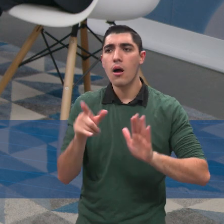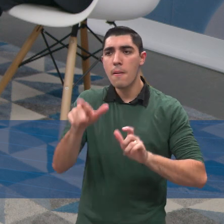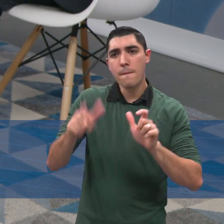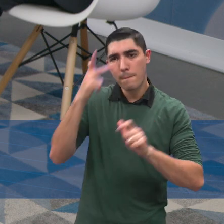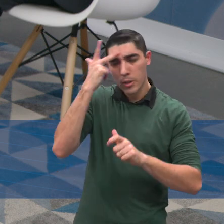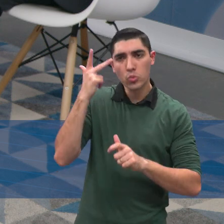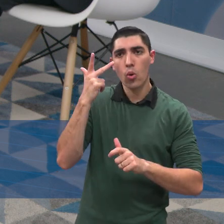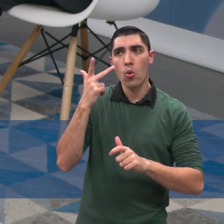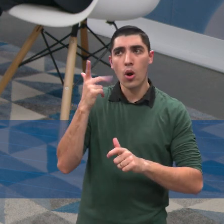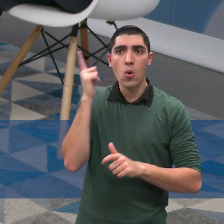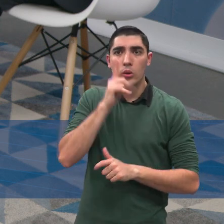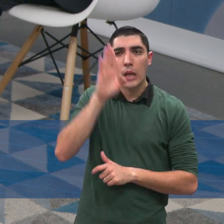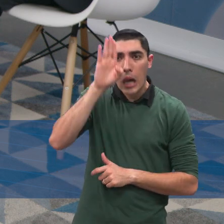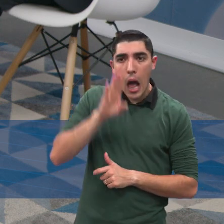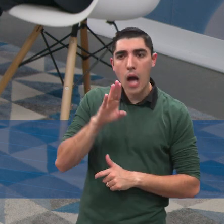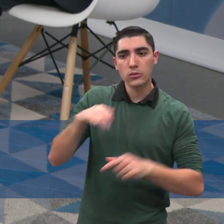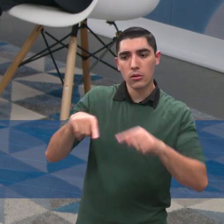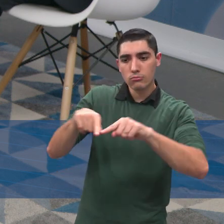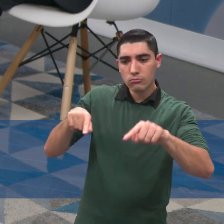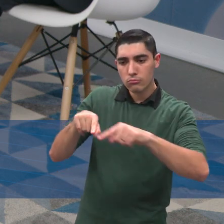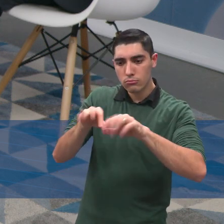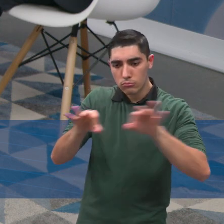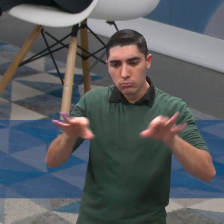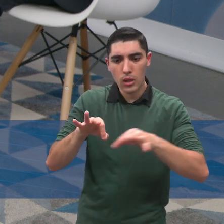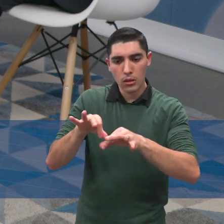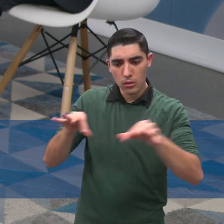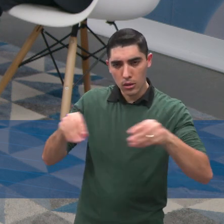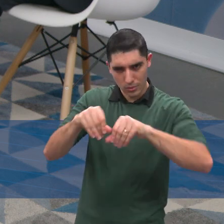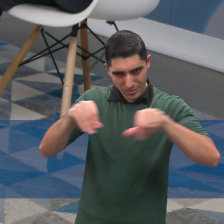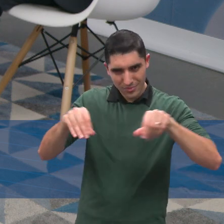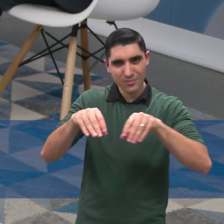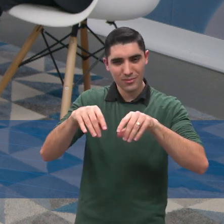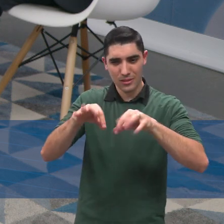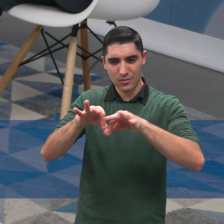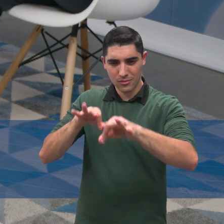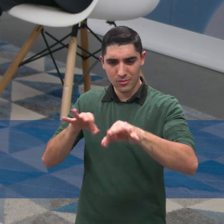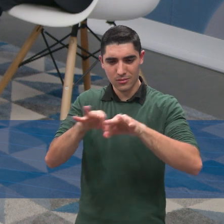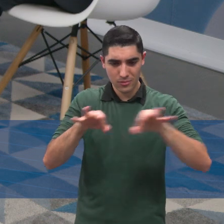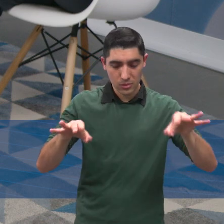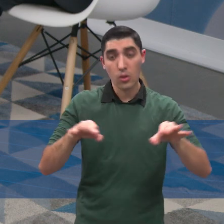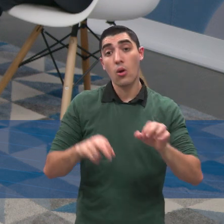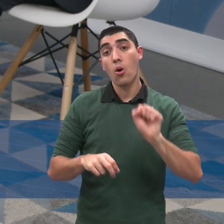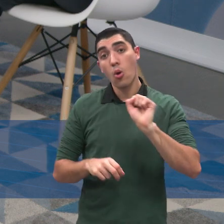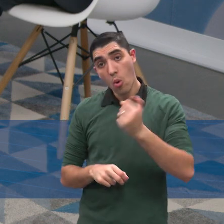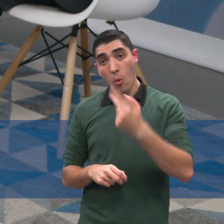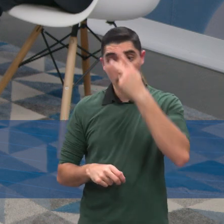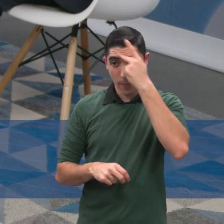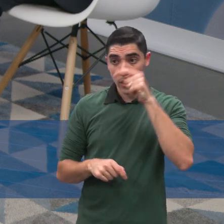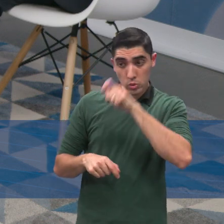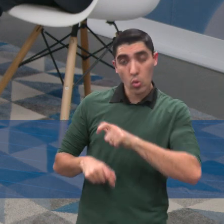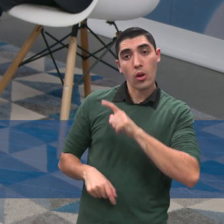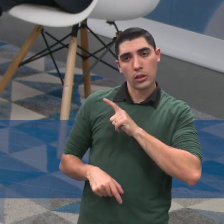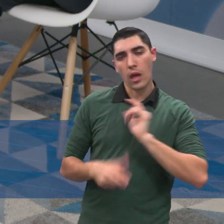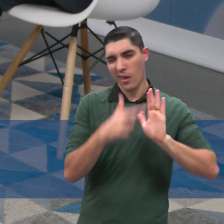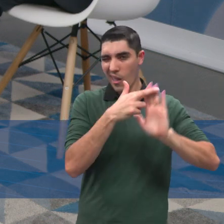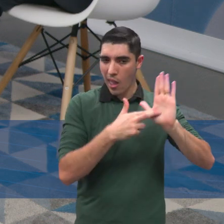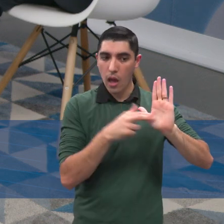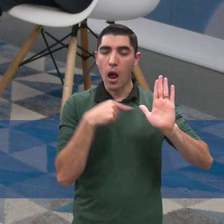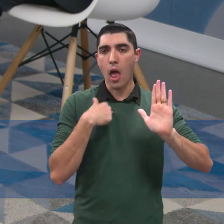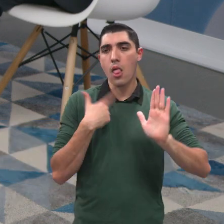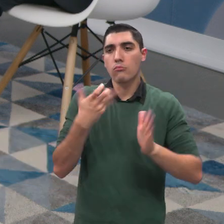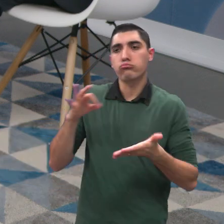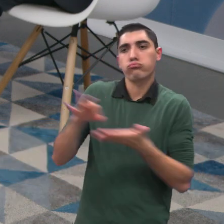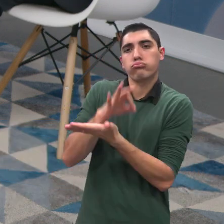planta popular, ou a fila da habitação, a pessoa que não tem um imóvel, ela tem os parâmetros, ela se inscreve na prefeitura